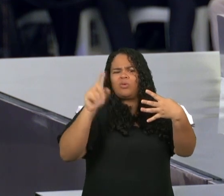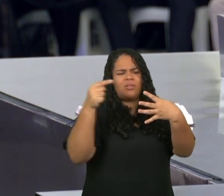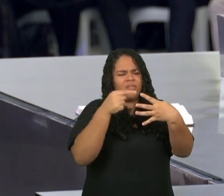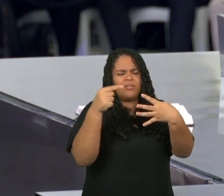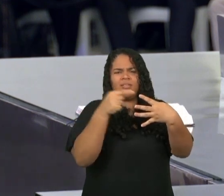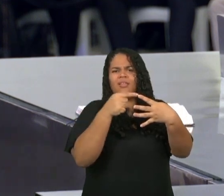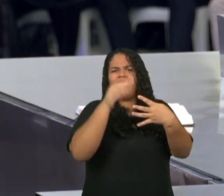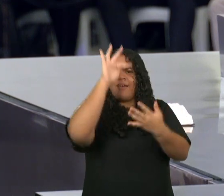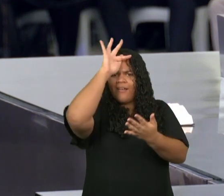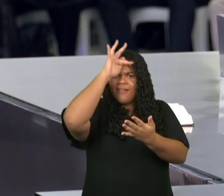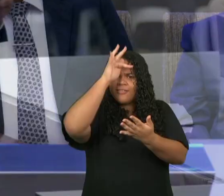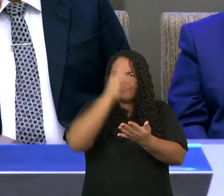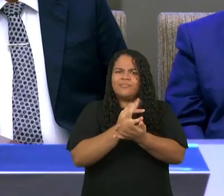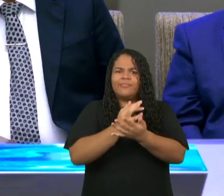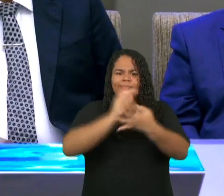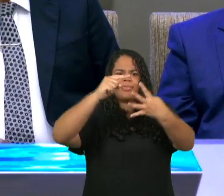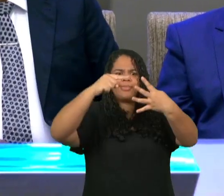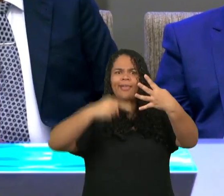Ai, ai, ai, ai, ai.